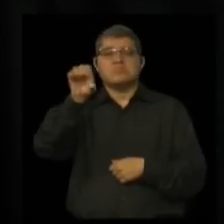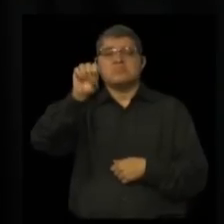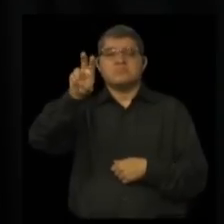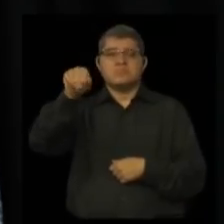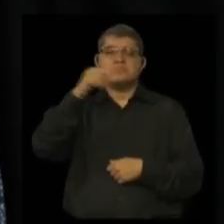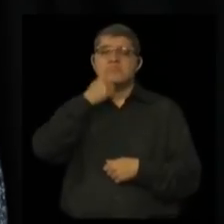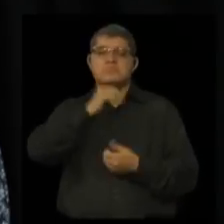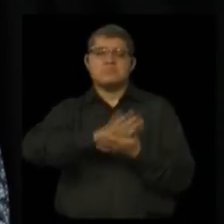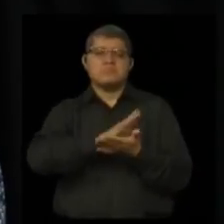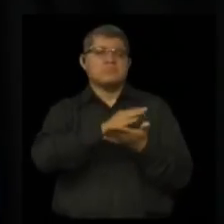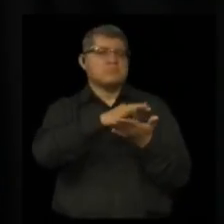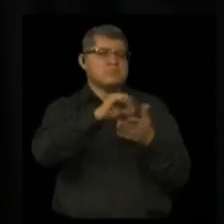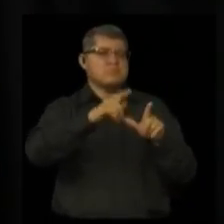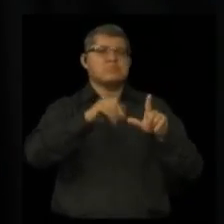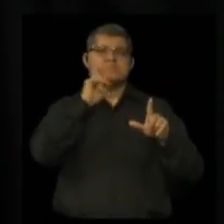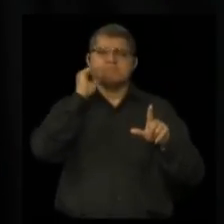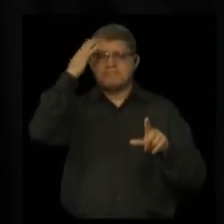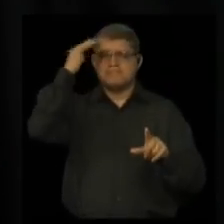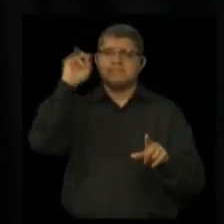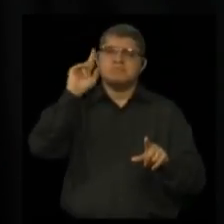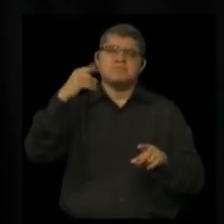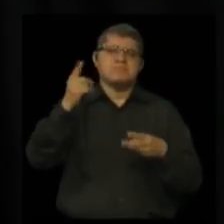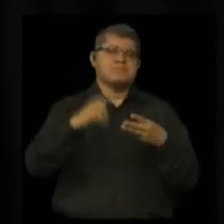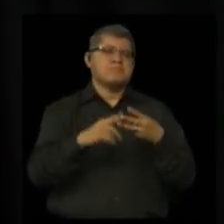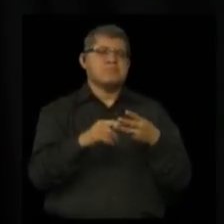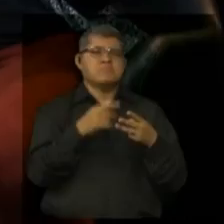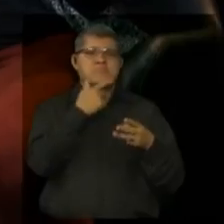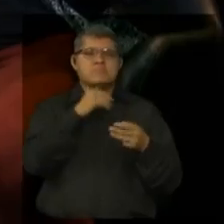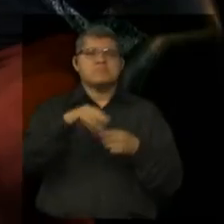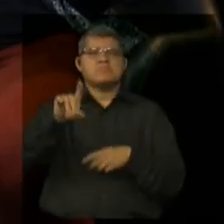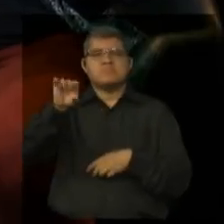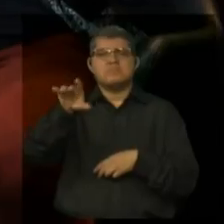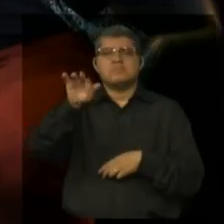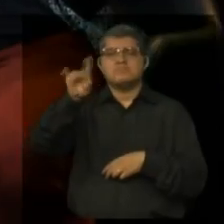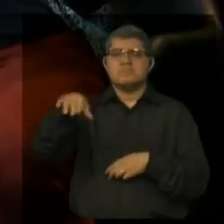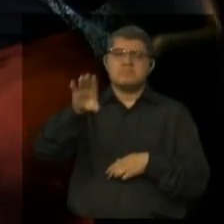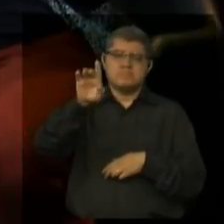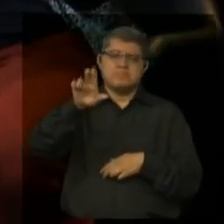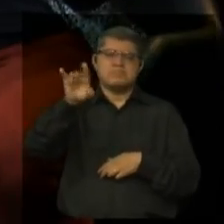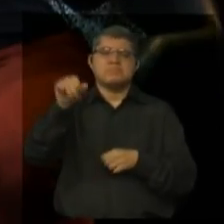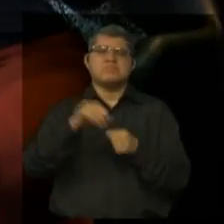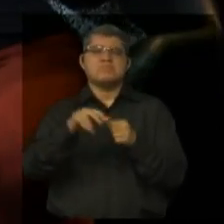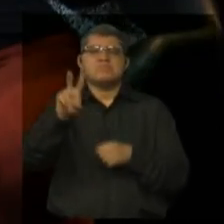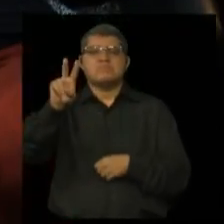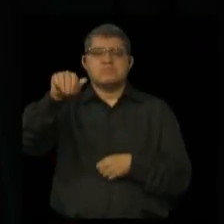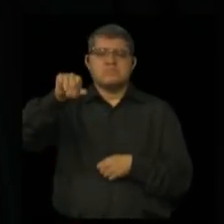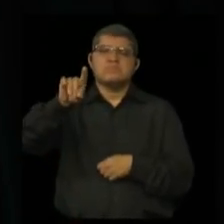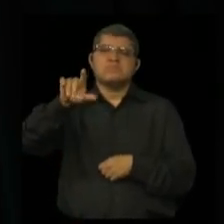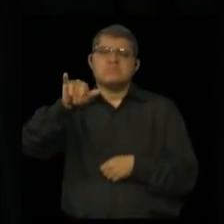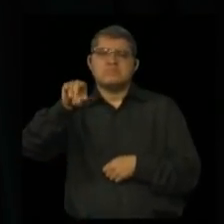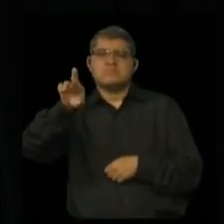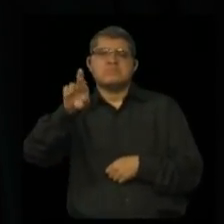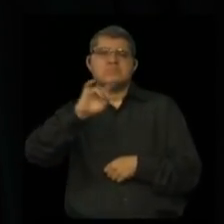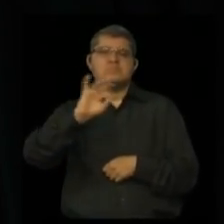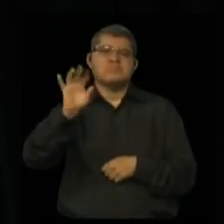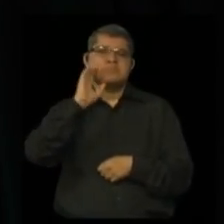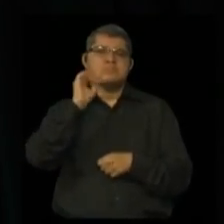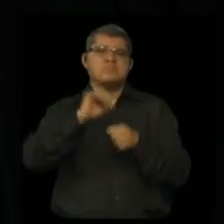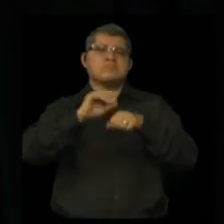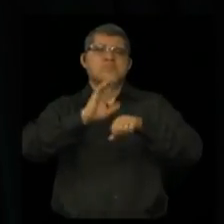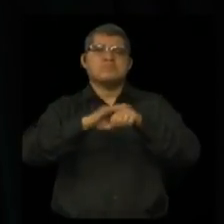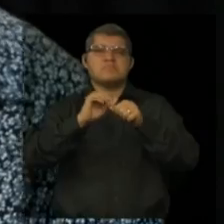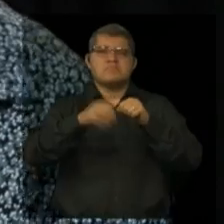sambista. Compositor sambista fantástico. O próprio Del Feliz, Bully Bully. Vanderly também teve, né? Um dos que